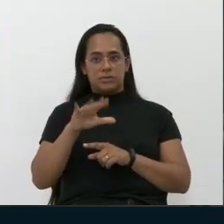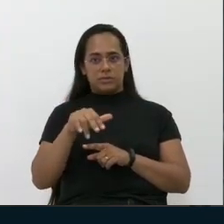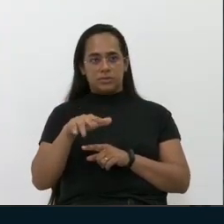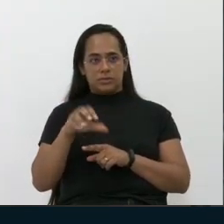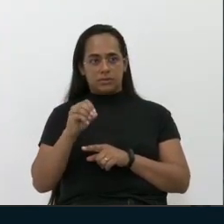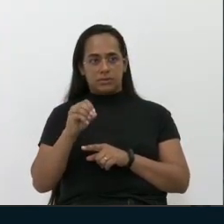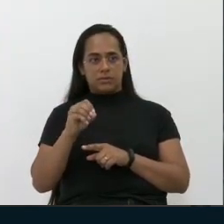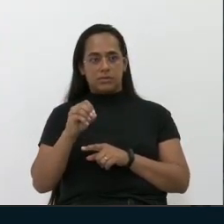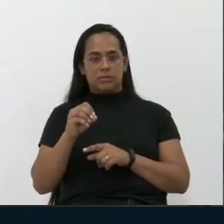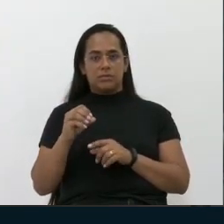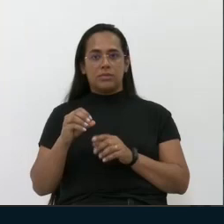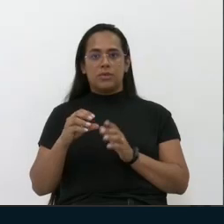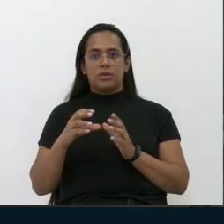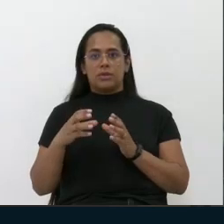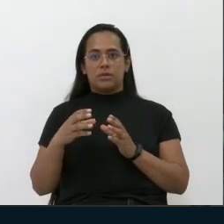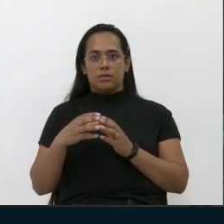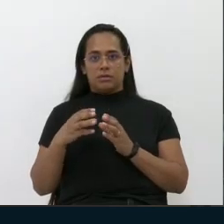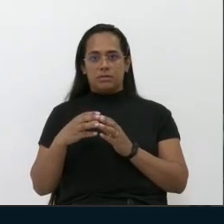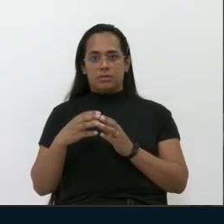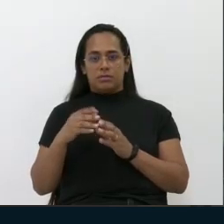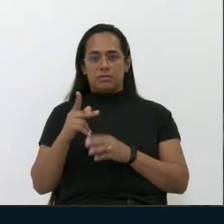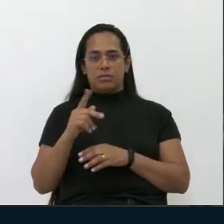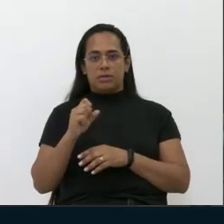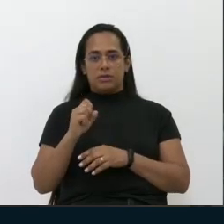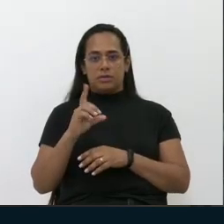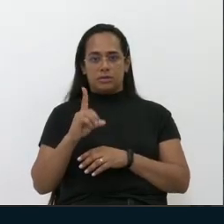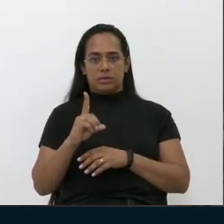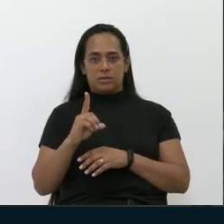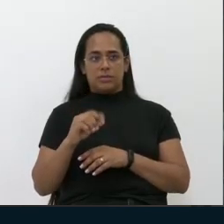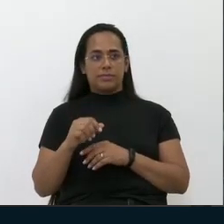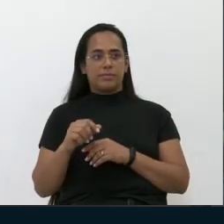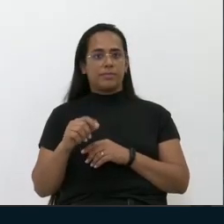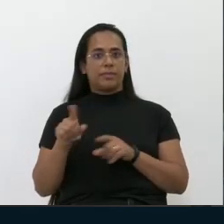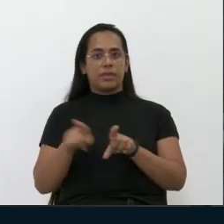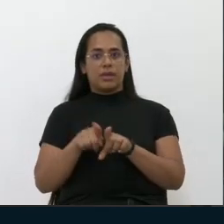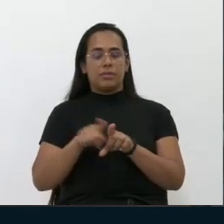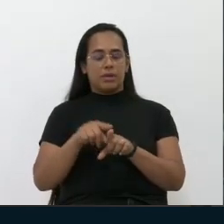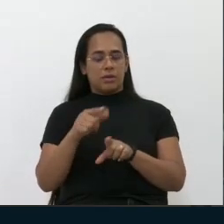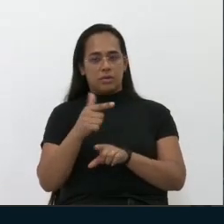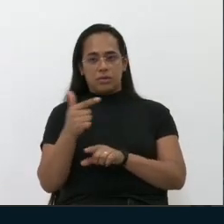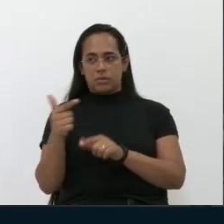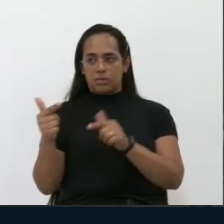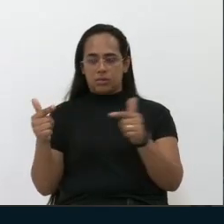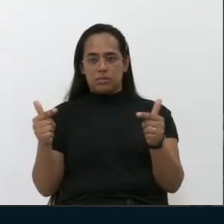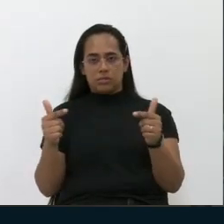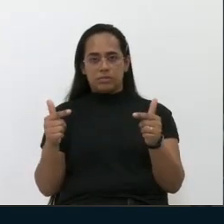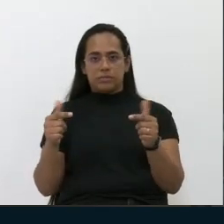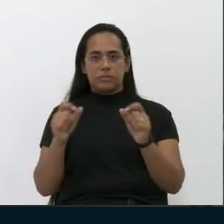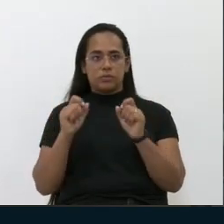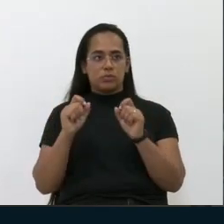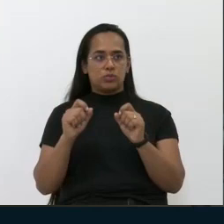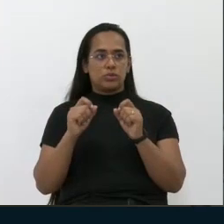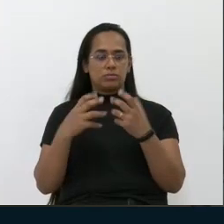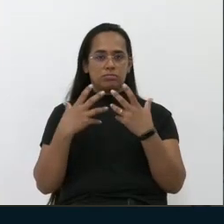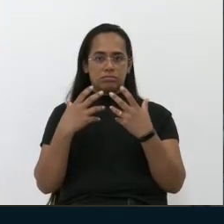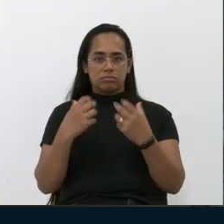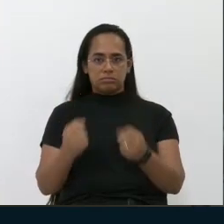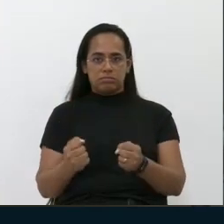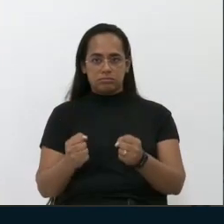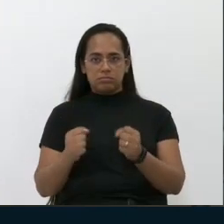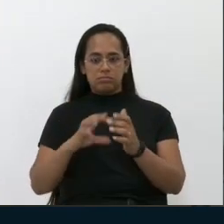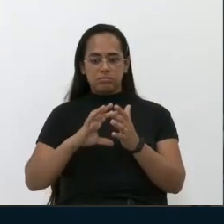Sandes, União Brasil e Danilo Gomes, Republicanos, aderiram à Frente Parlamentar